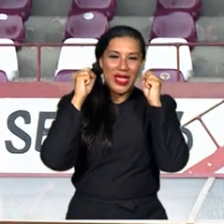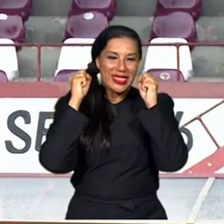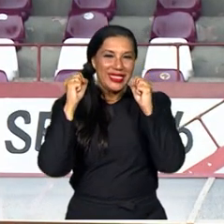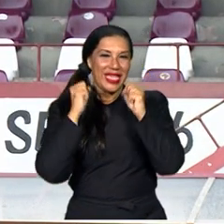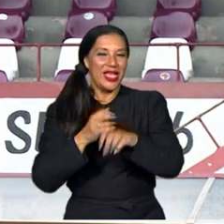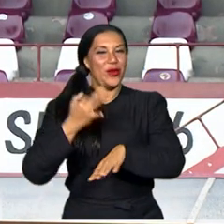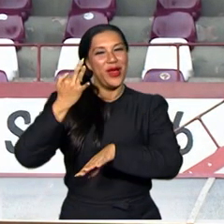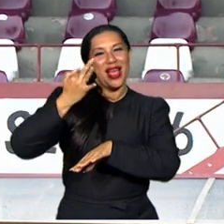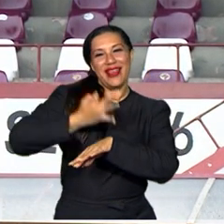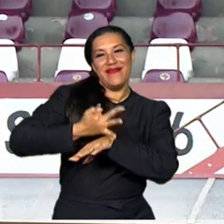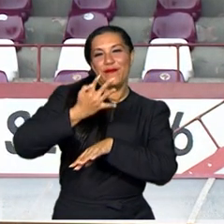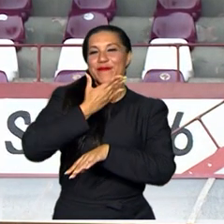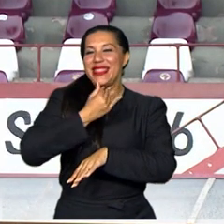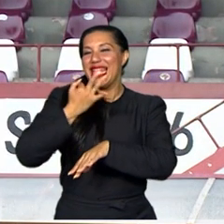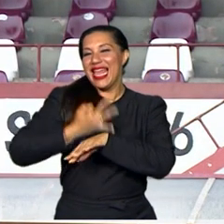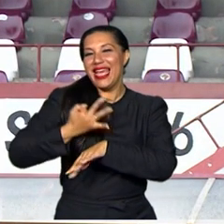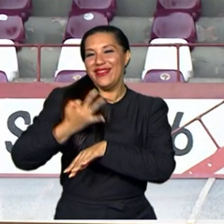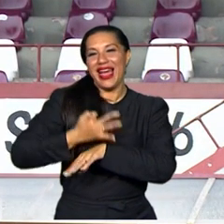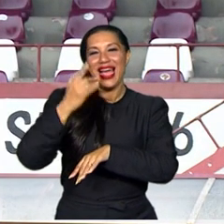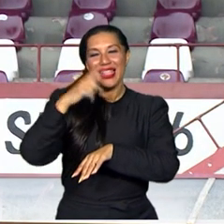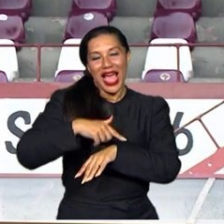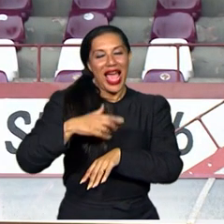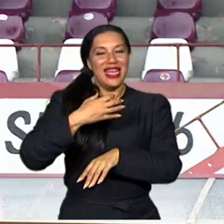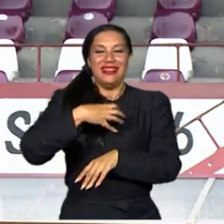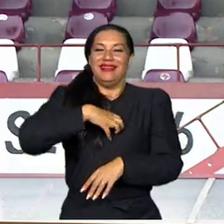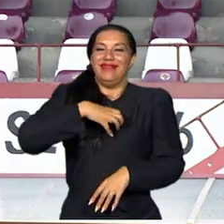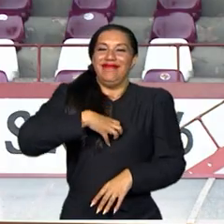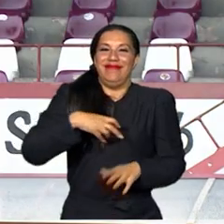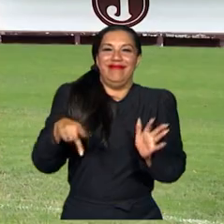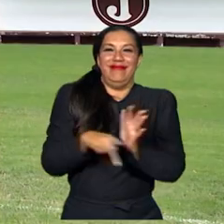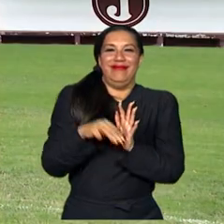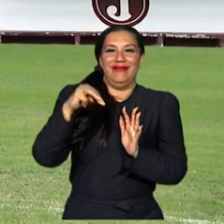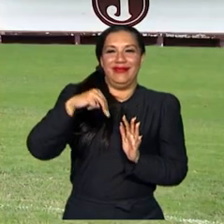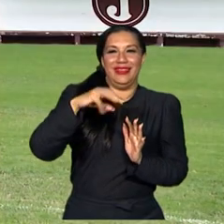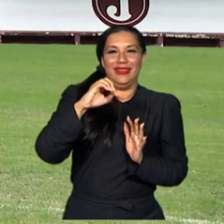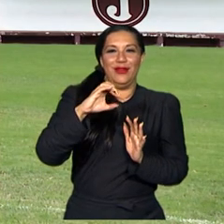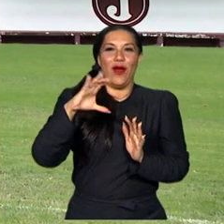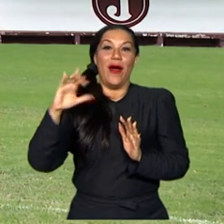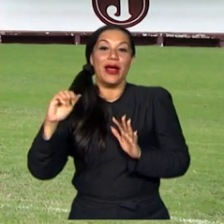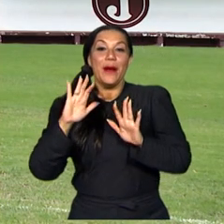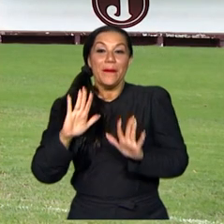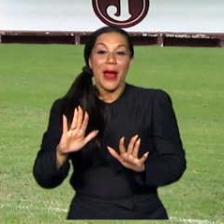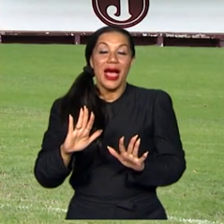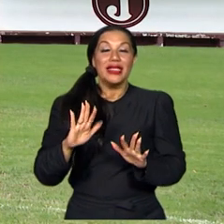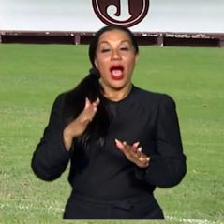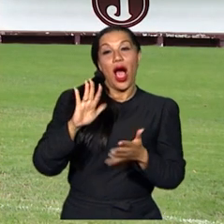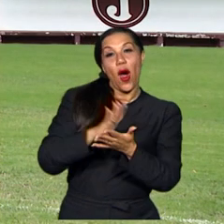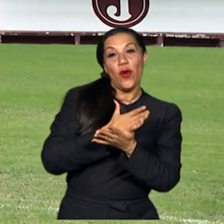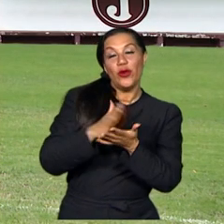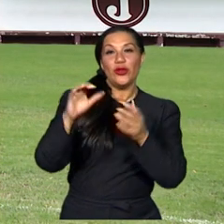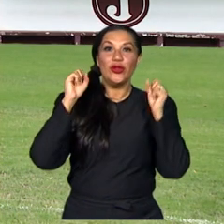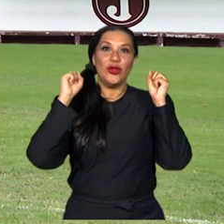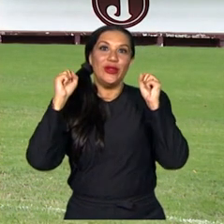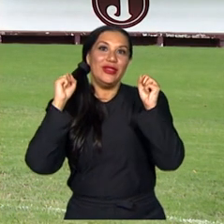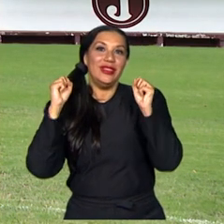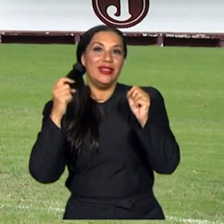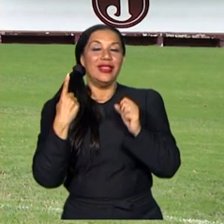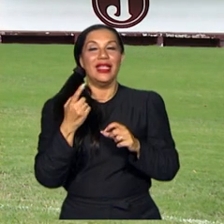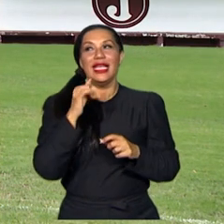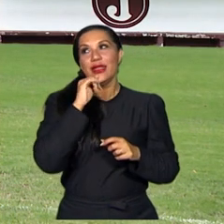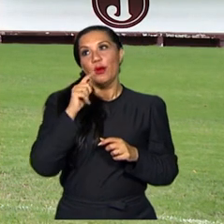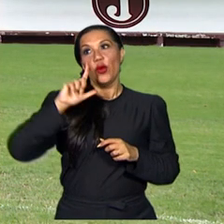moleque travesso faz parte do espírito do moquense. Talvez alguns torcedores tenham um segundo